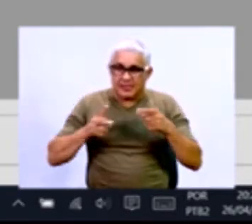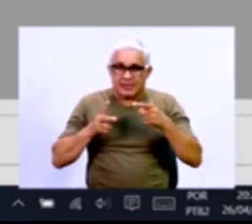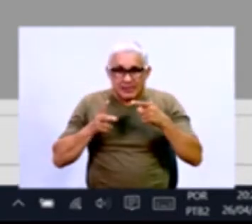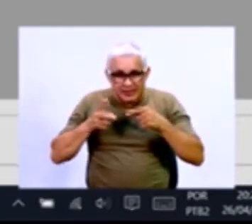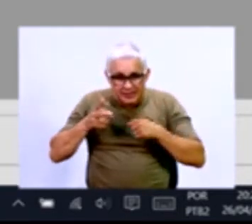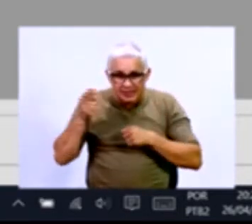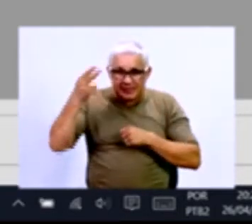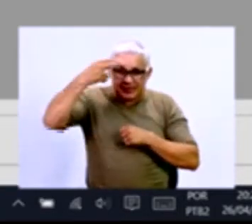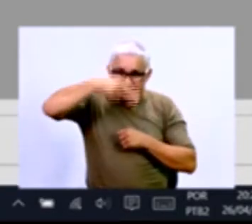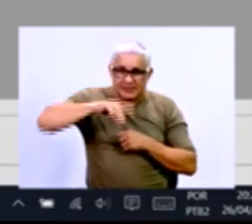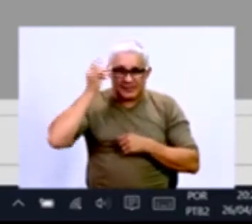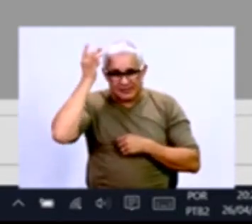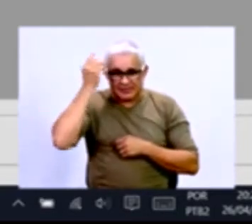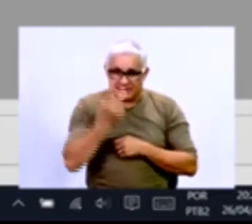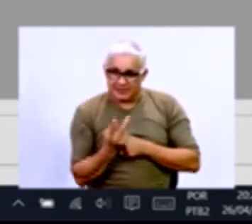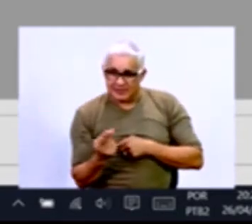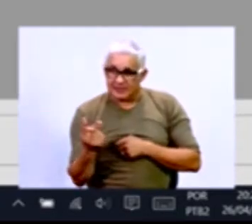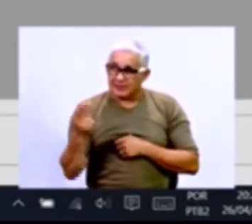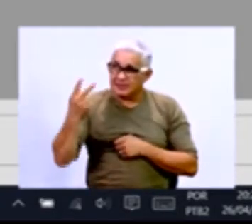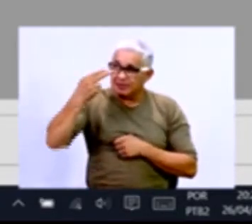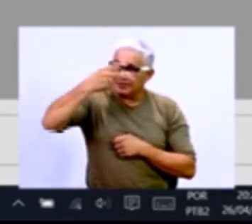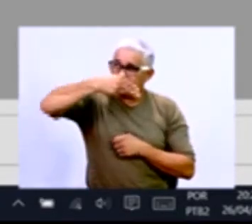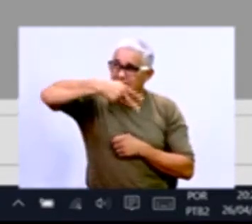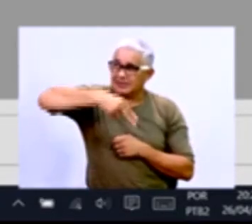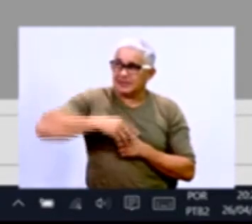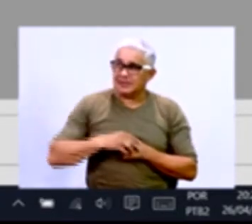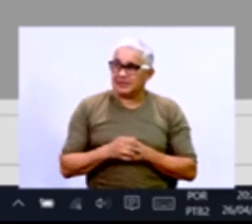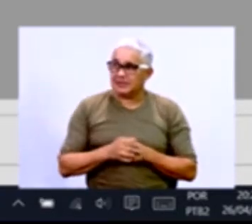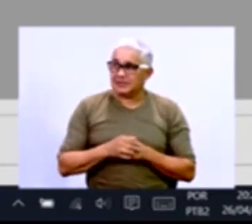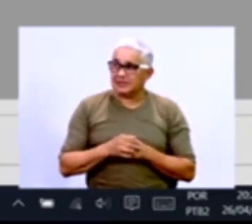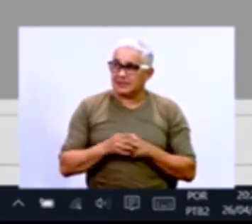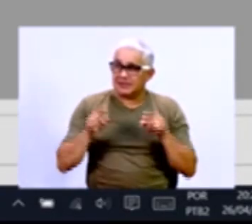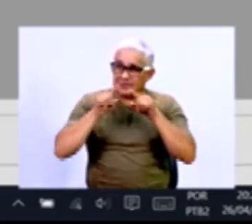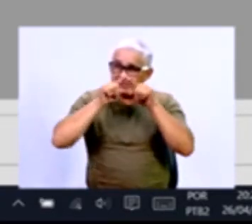fica mais fácil. Olha só, vou cortar aqui.